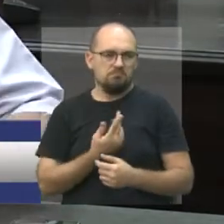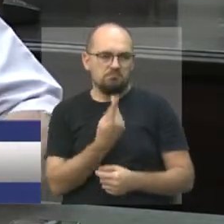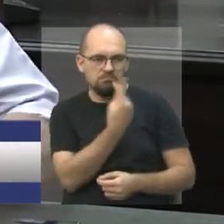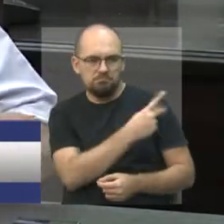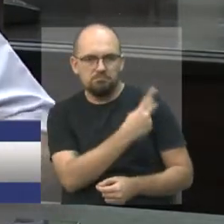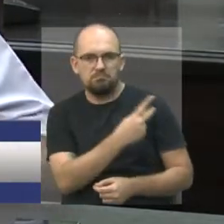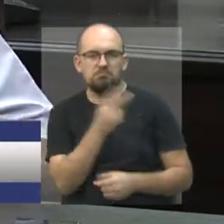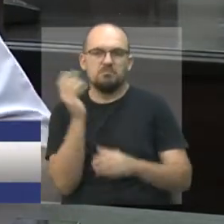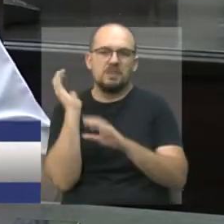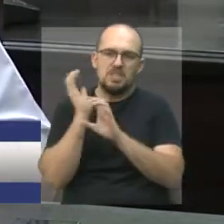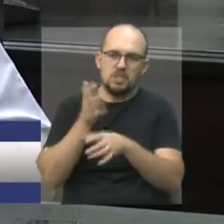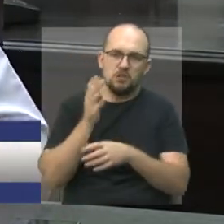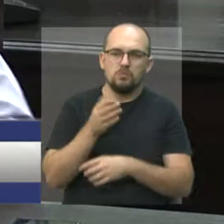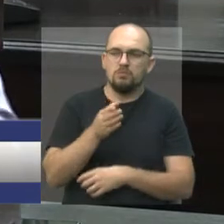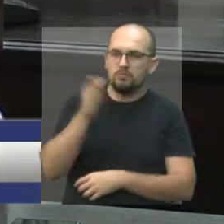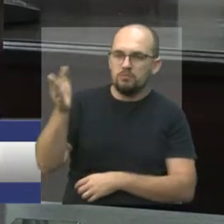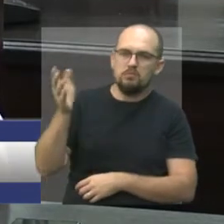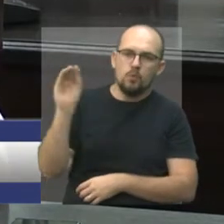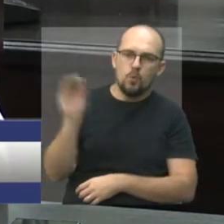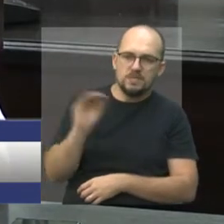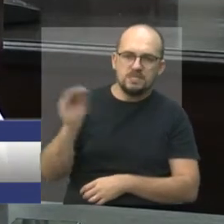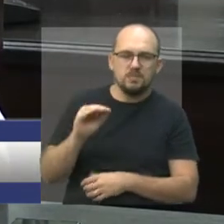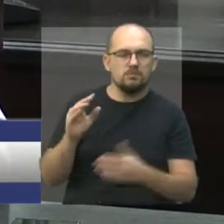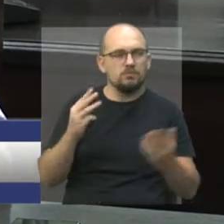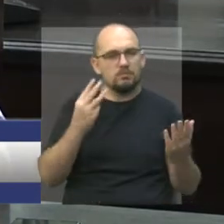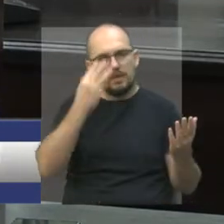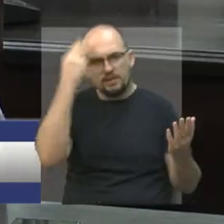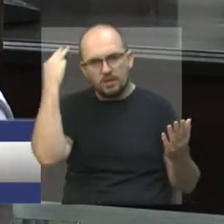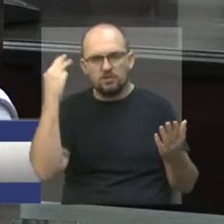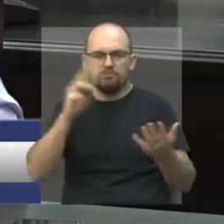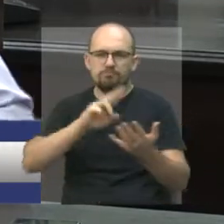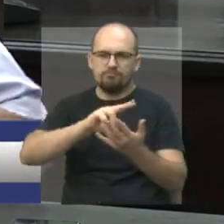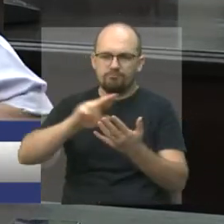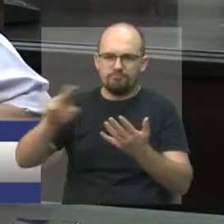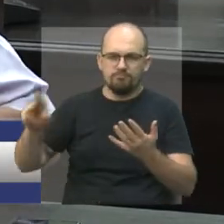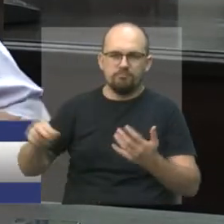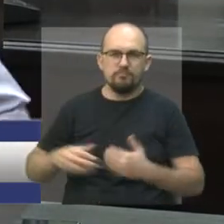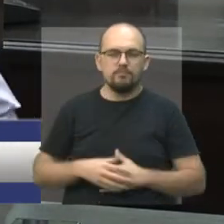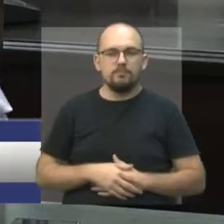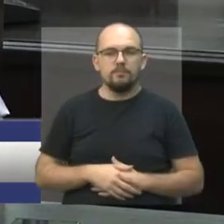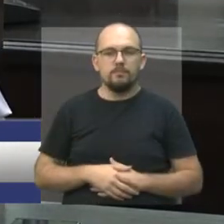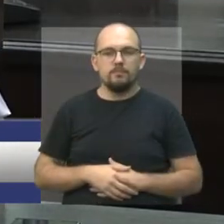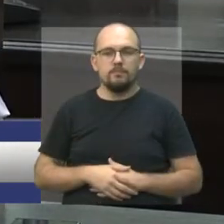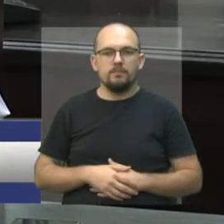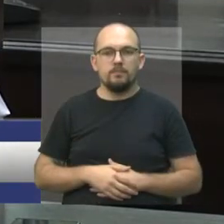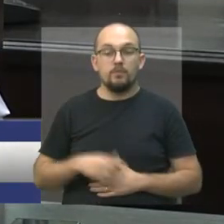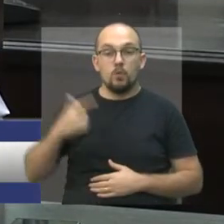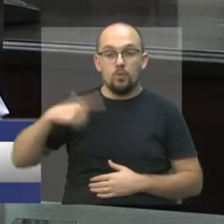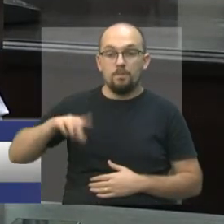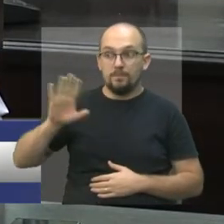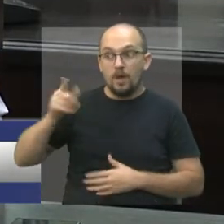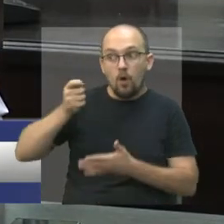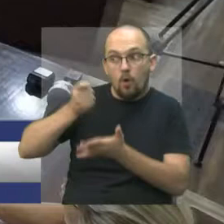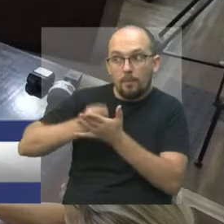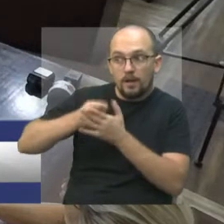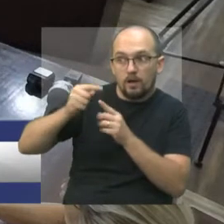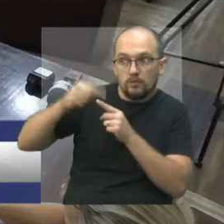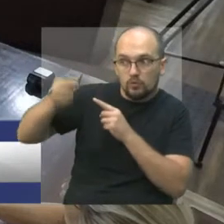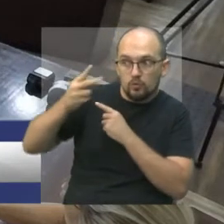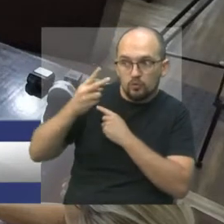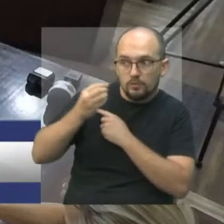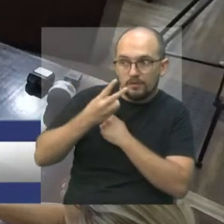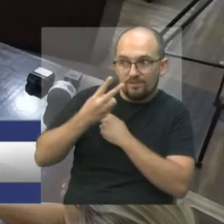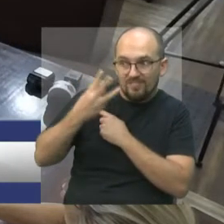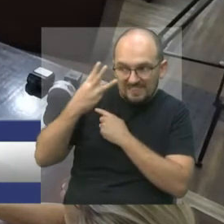vereador Tito, vereador Luizinho, Matheus, enfim, outros vereadores. Já, assim, ele seria obrigado já em 2023, não é isso?